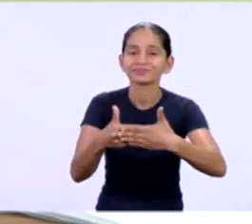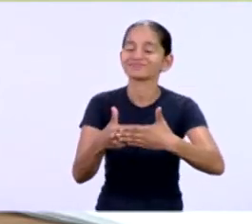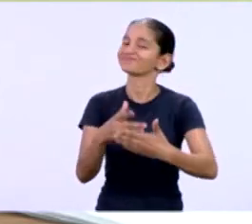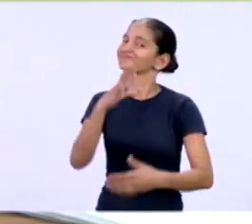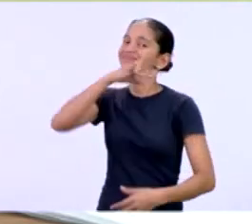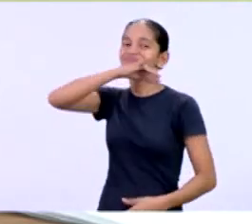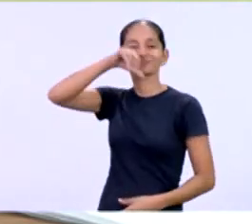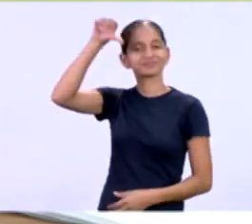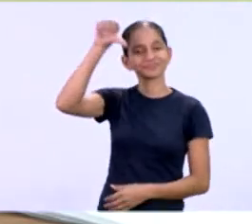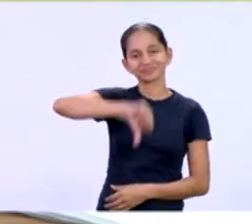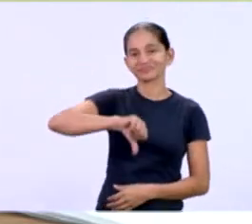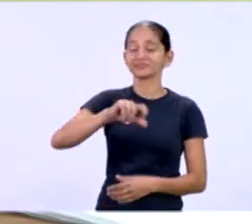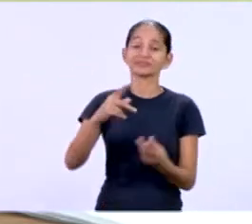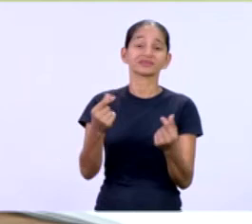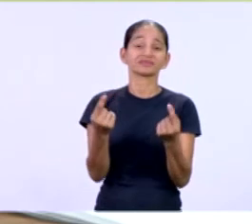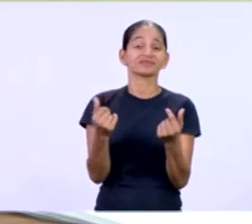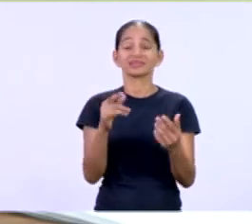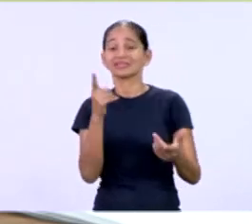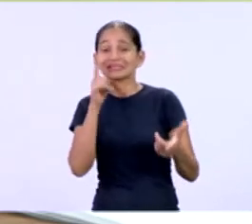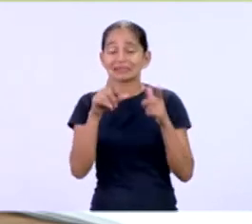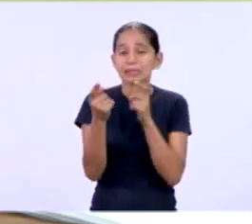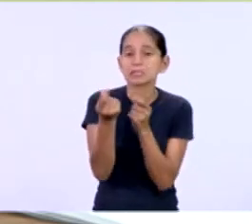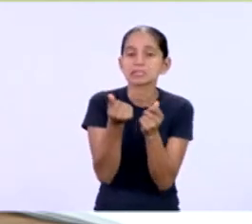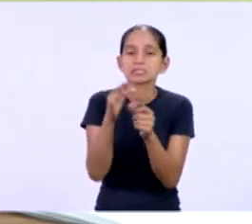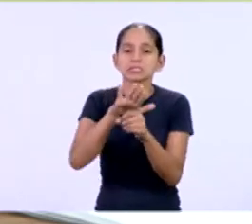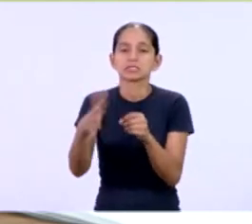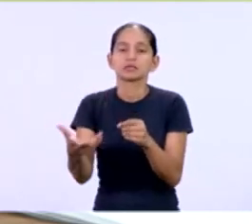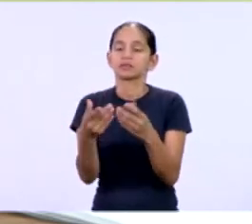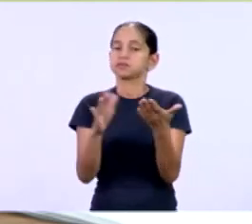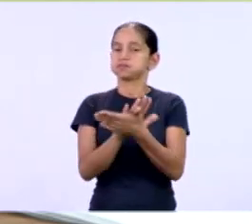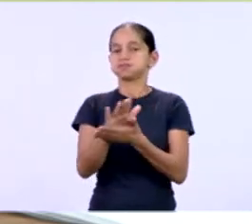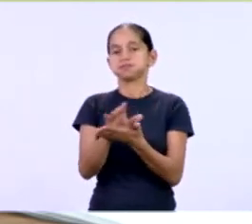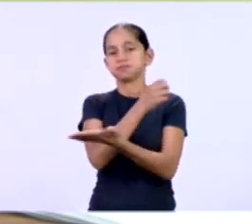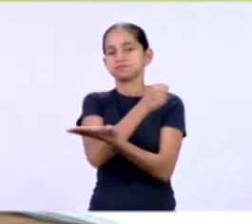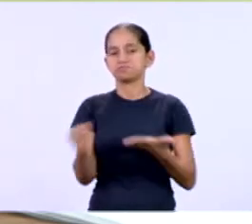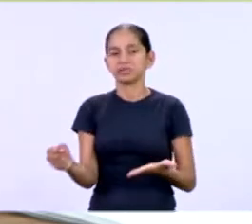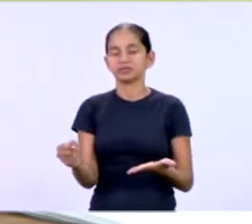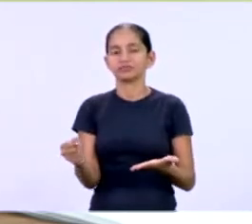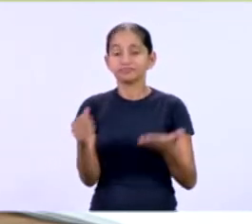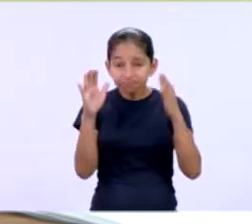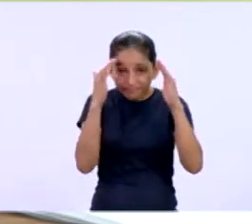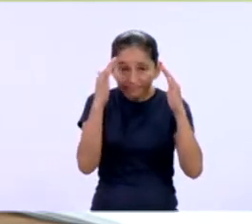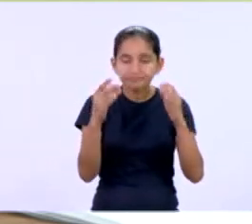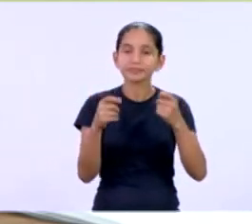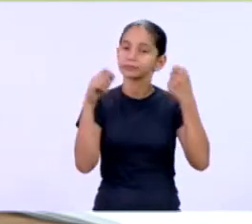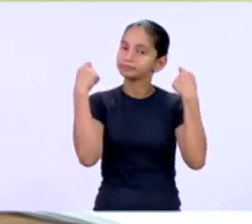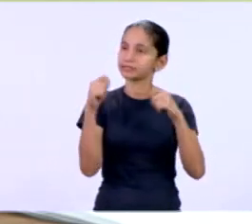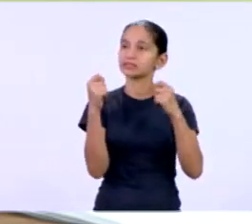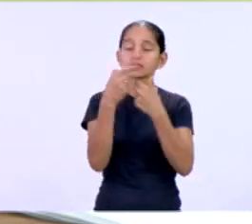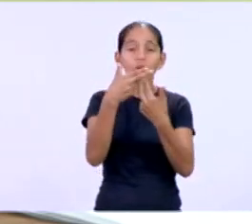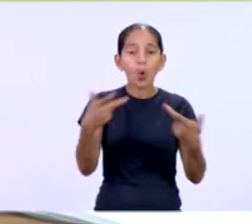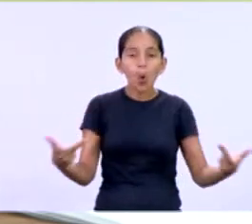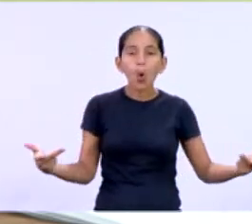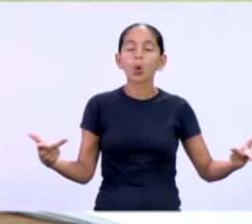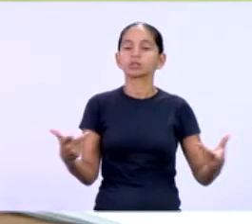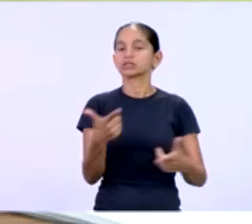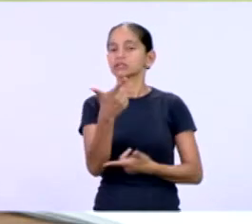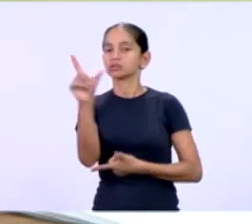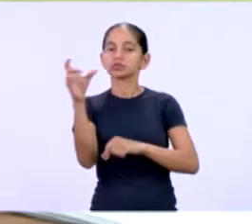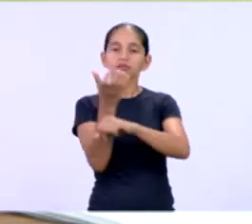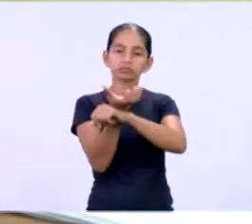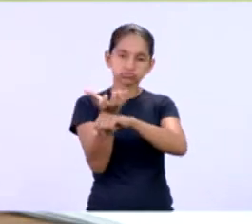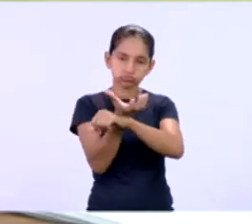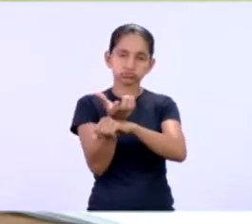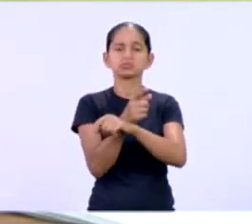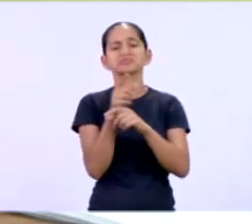muitas vezes nós não conseguimos essa mercadoria. Existem várias questões que em outras disciplinas vocês